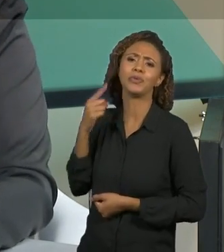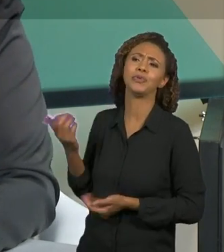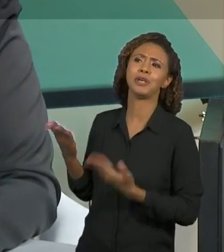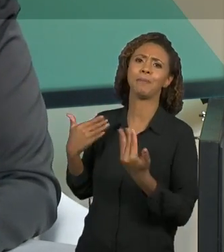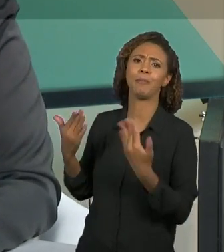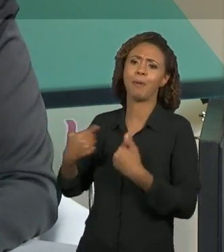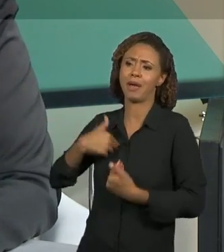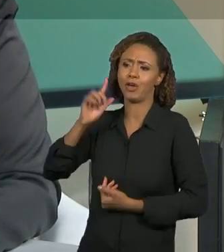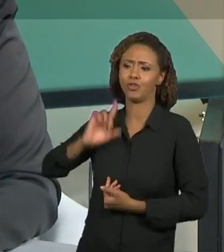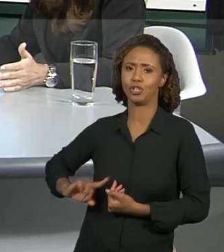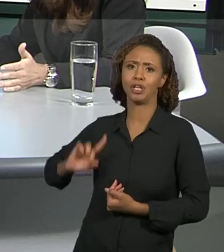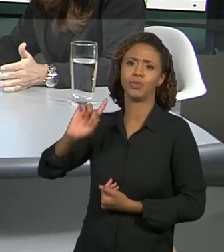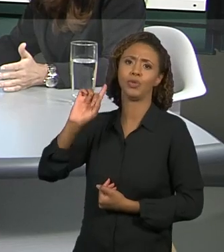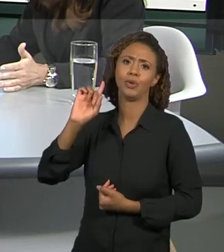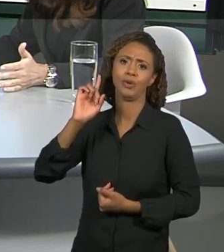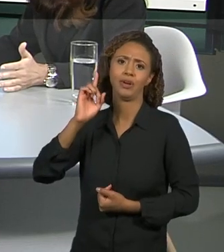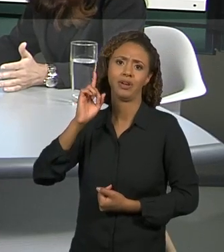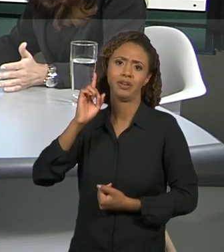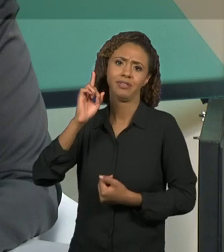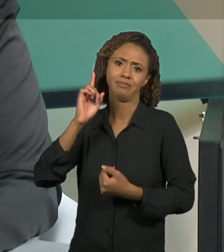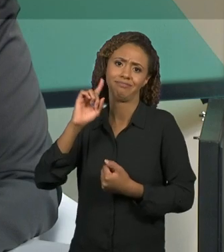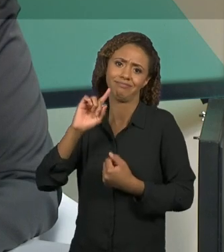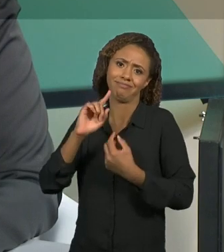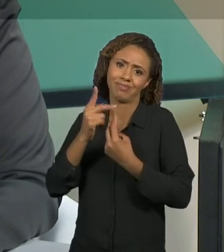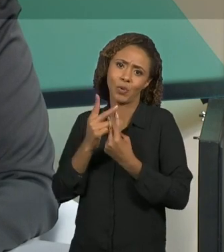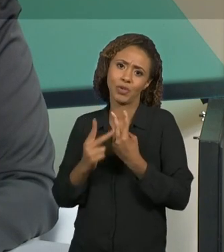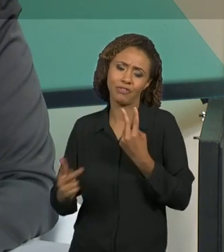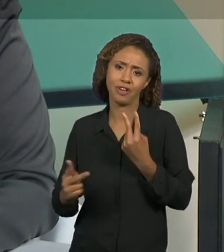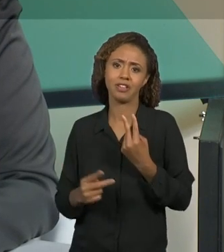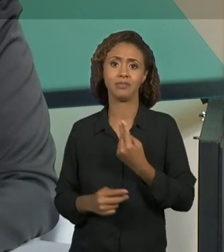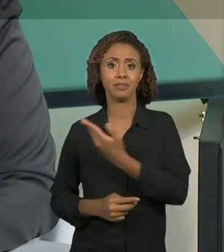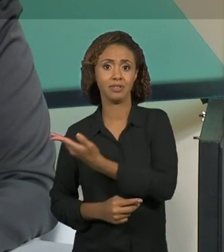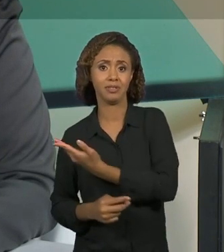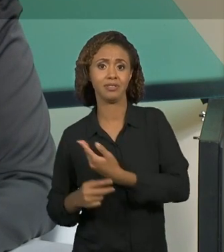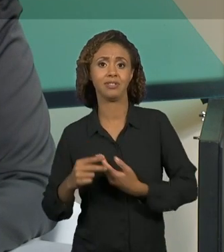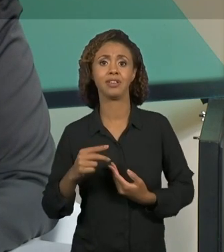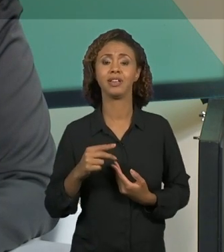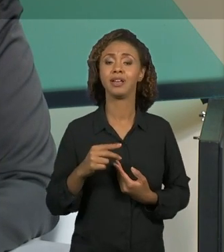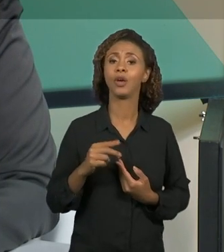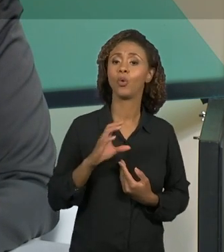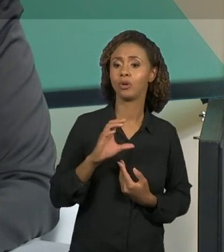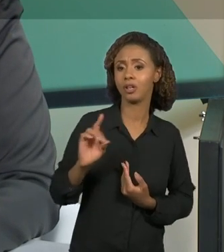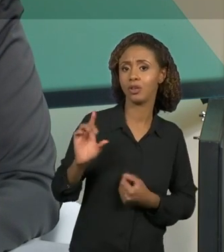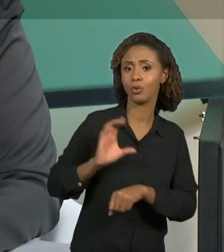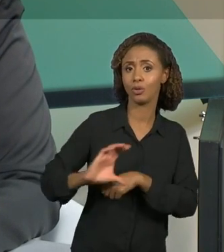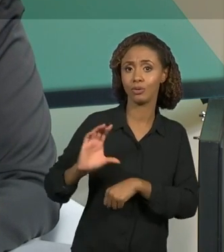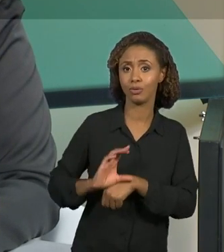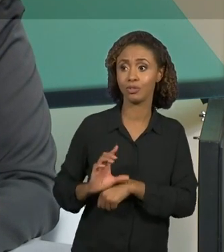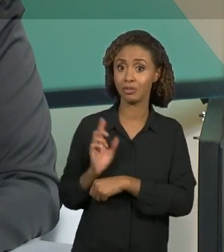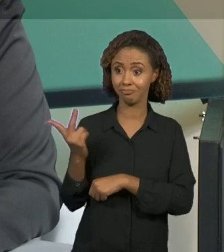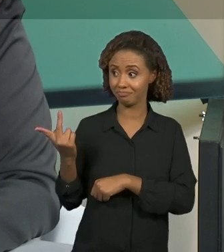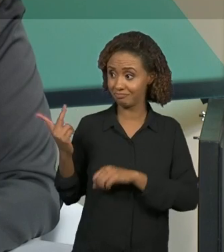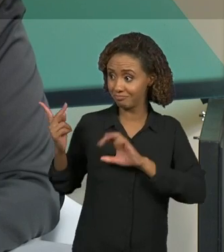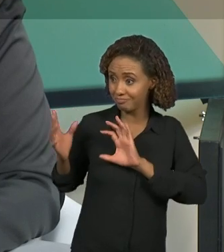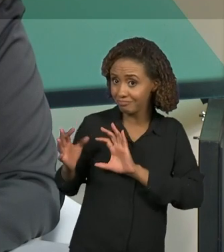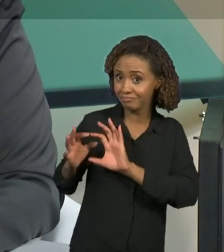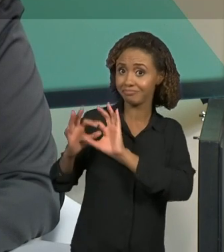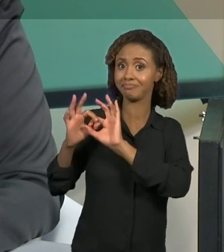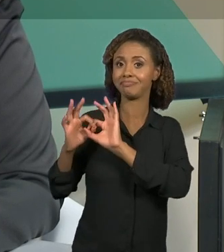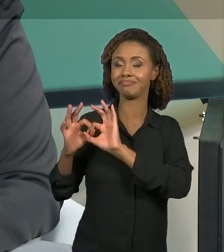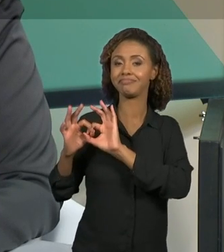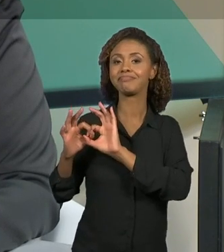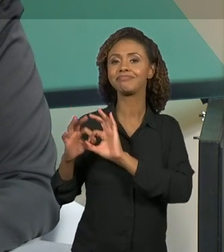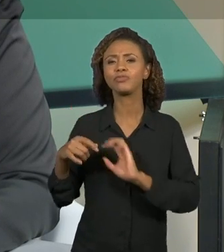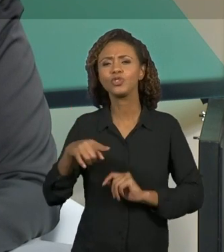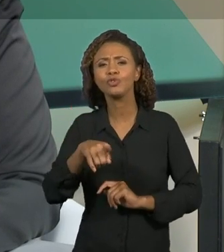univesp e conforme o próprio vinícius disse nós estamos todos muito integrados para que você tenha a melhor